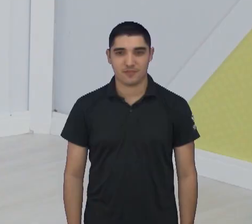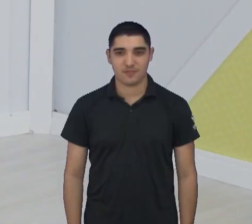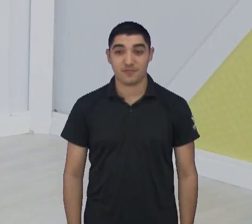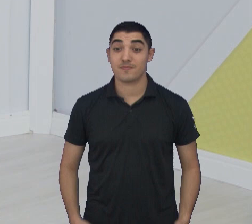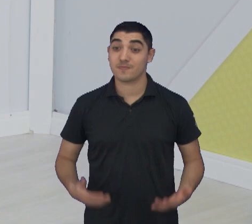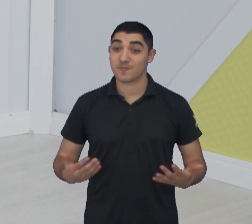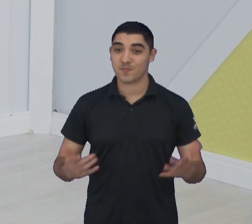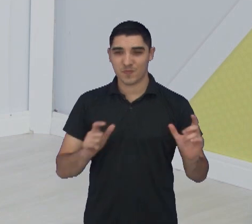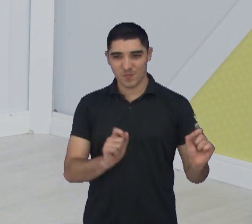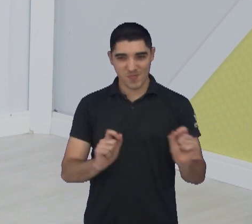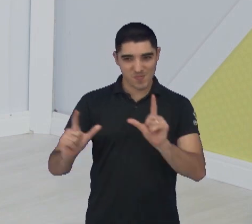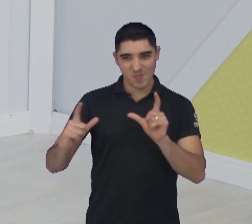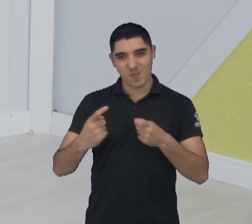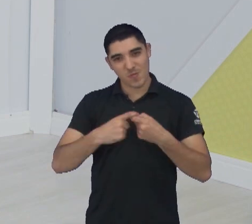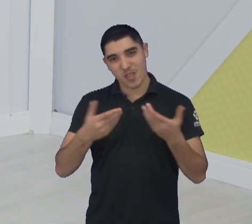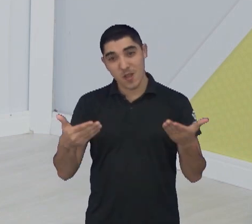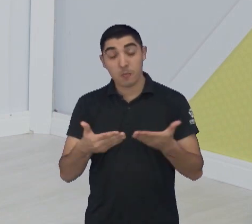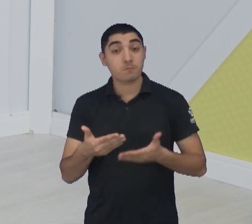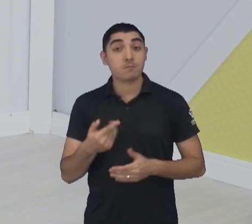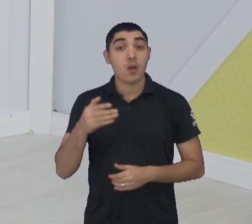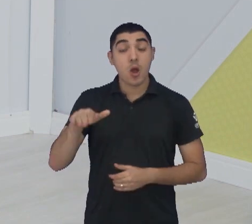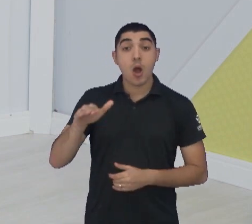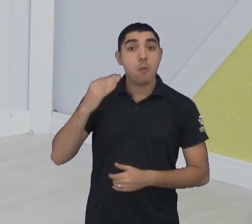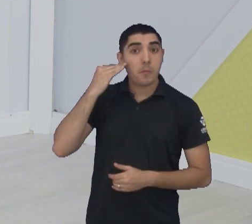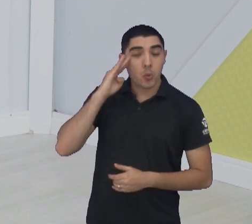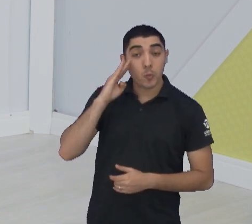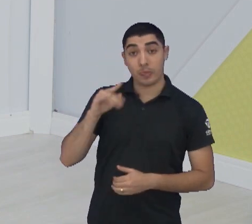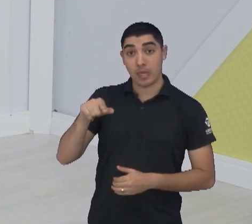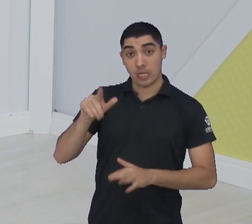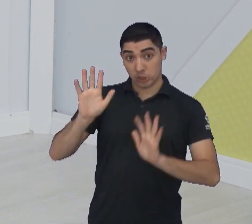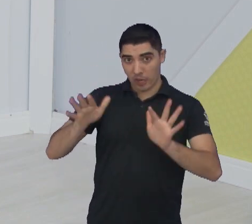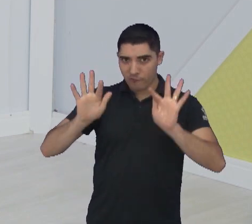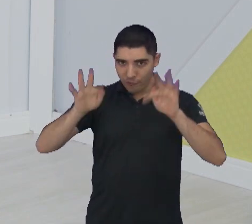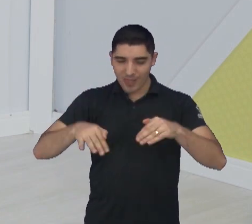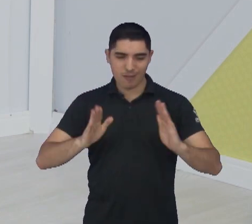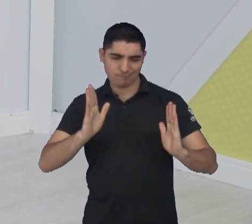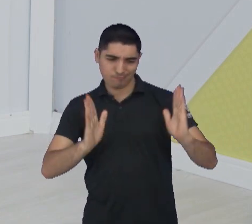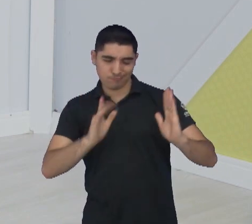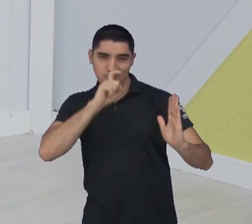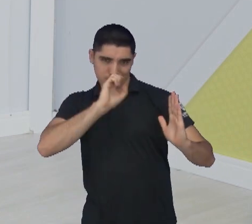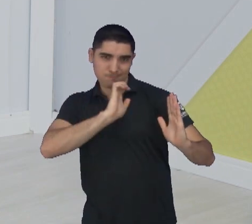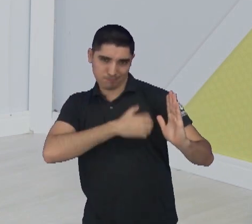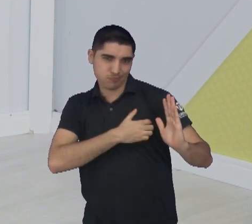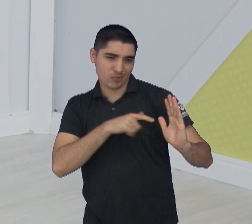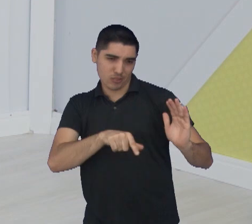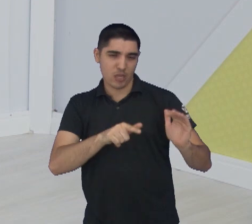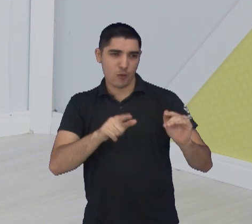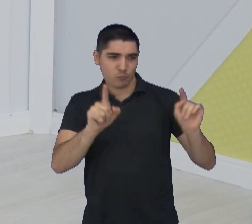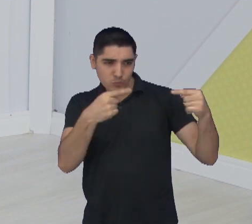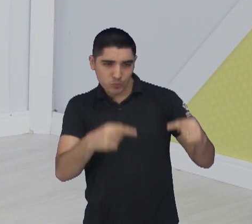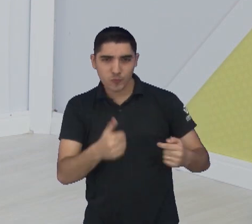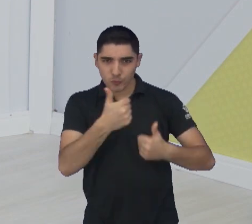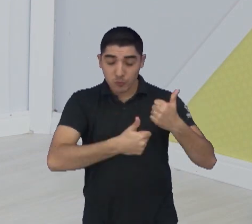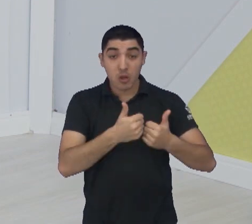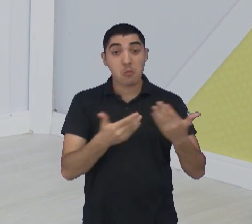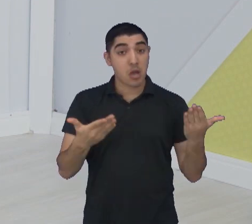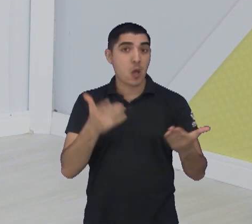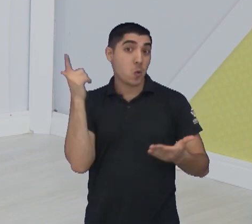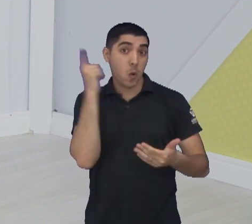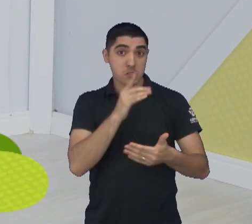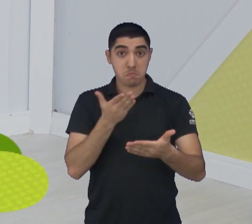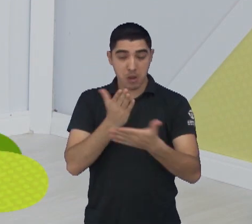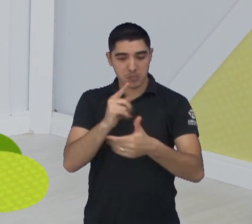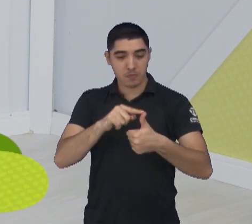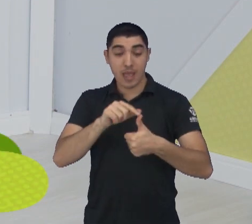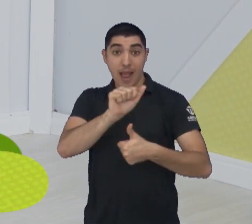Muito bem, de volta com a Hora do Esporte. Brunão, terminada a temporada, o São José Esporte Clube, de forma espetacular, garantiu aí o acesso à